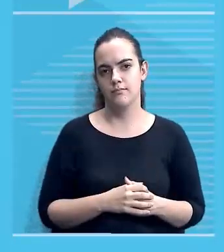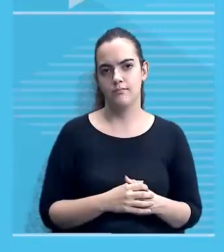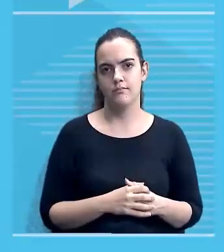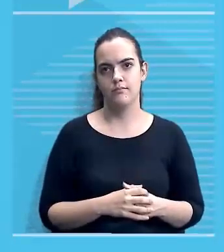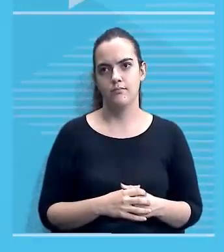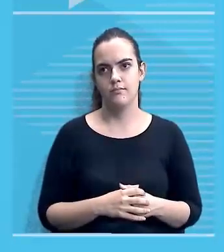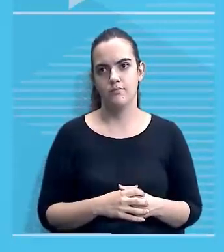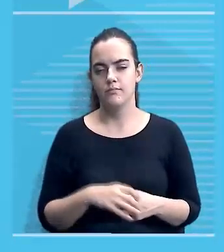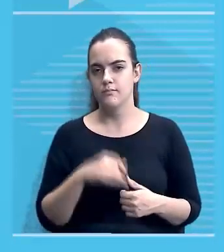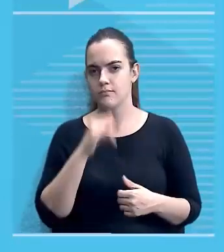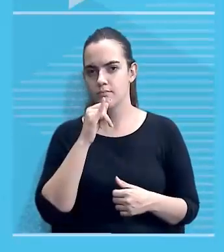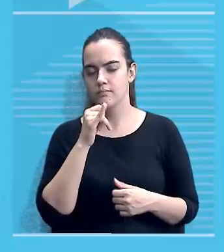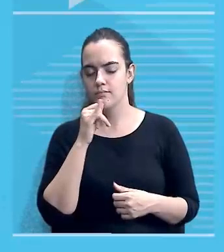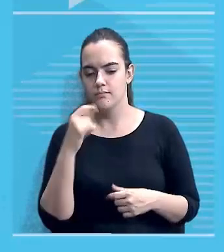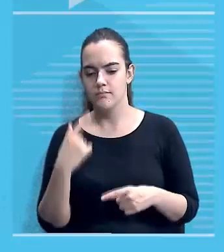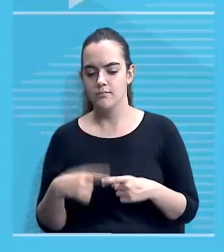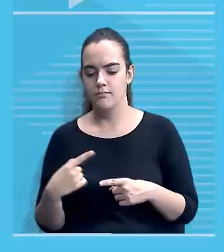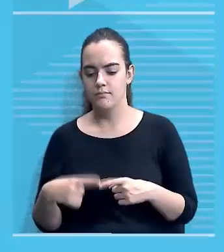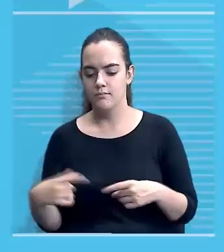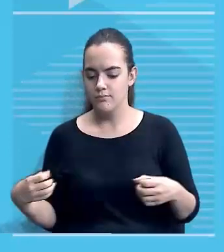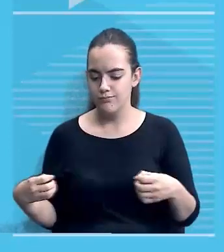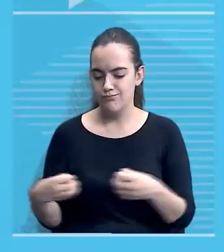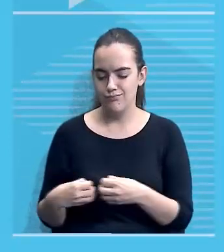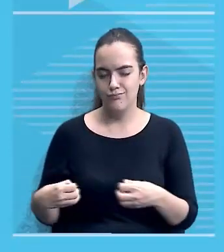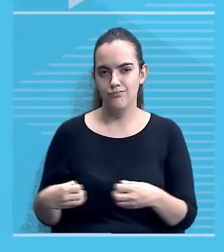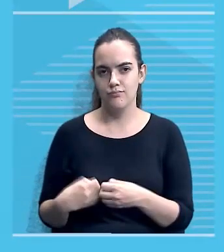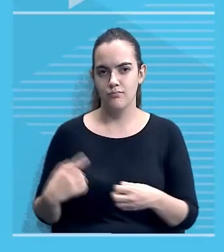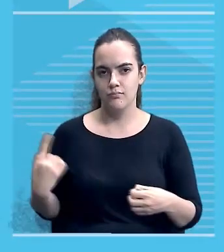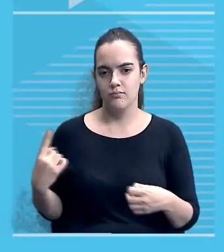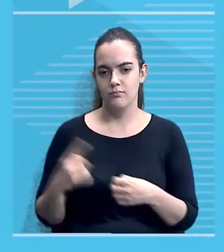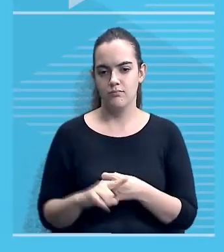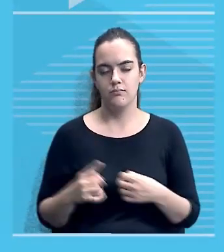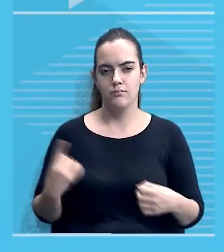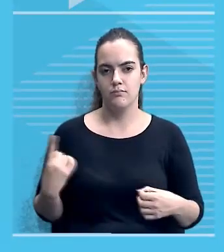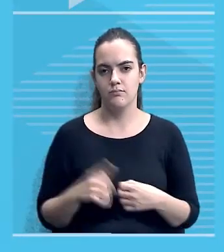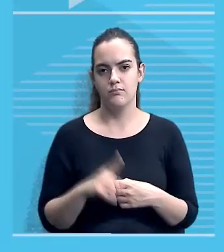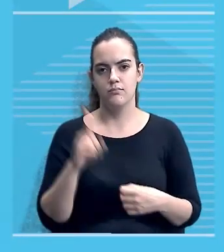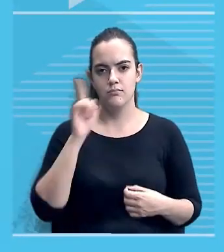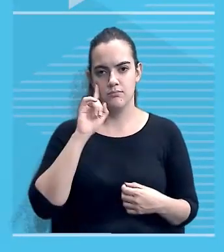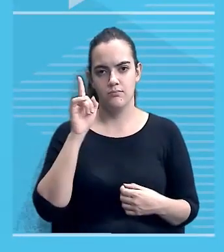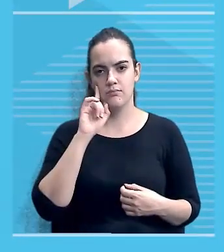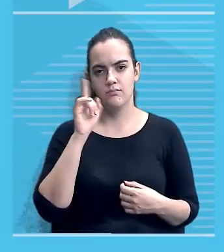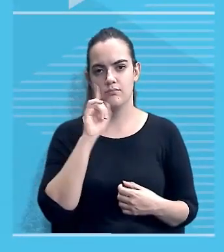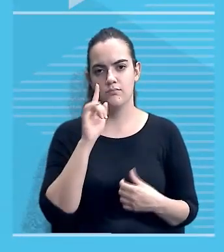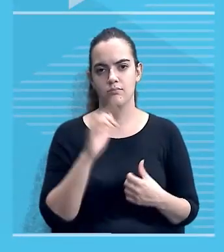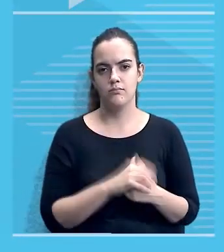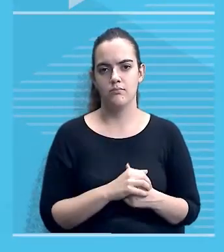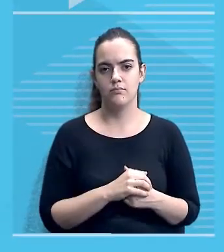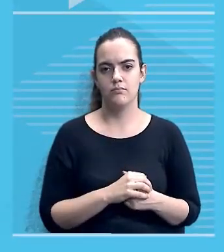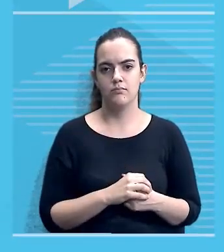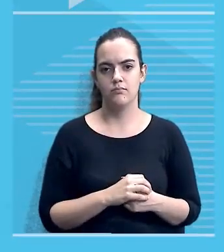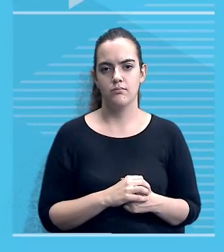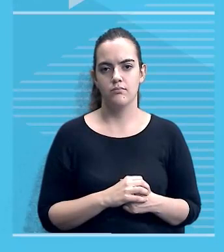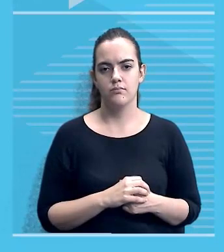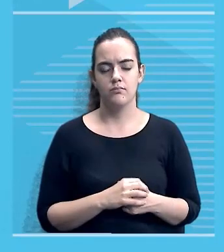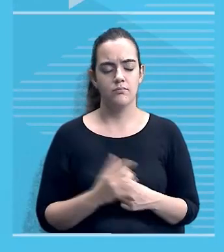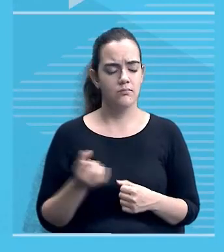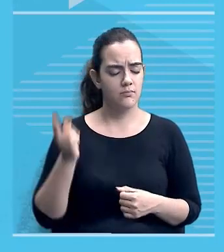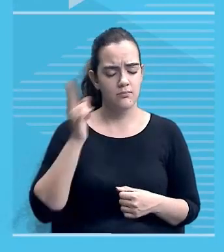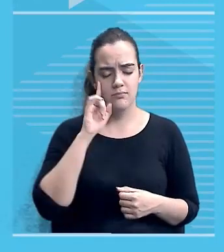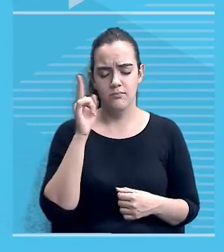cidades que ficam ali próximas que mantém grande relação com a Metrópole né onde essas pessoas ficam indo e voltando